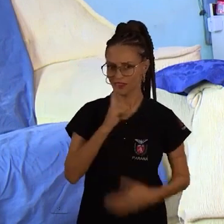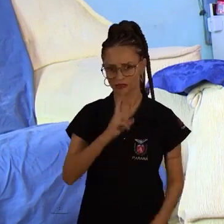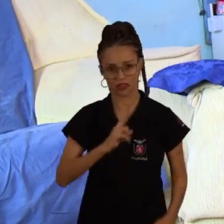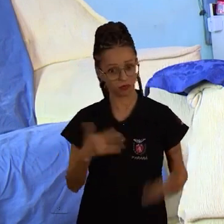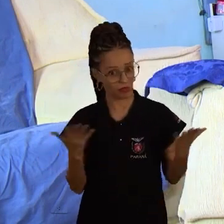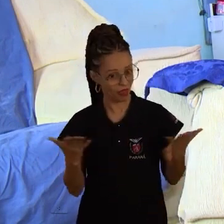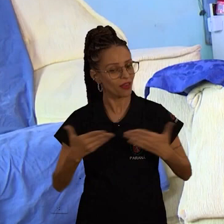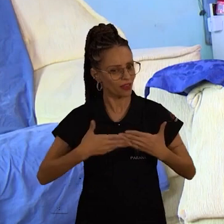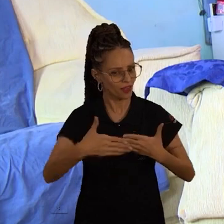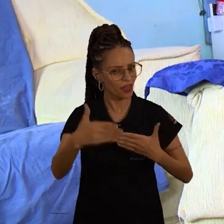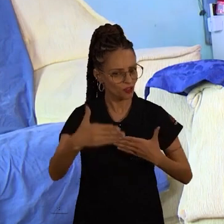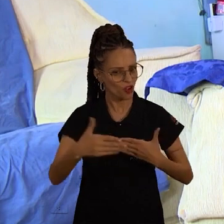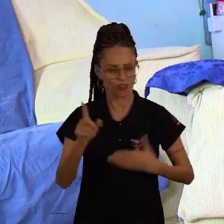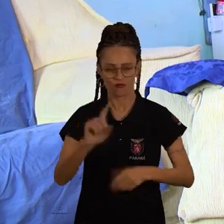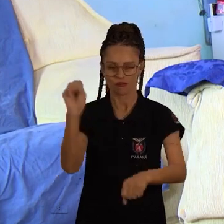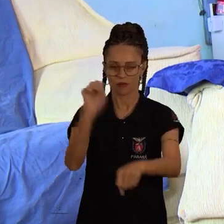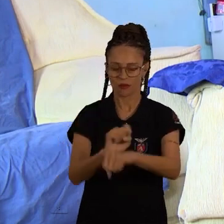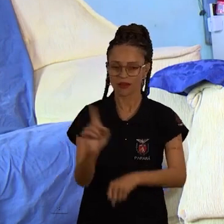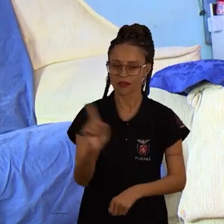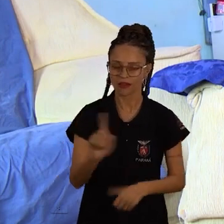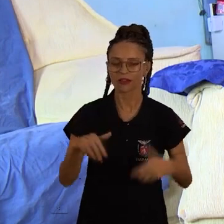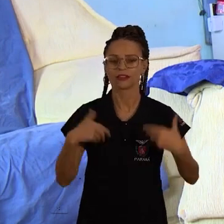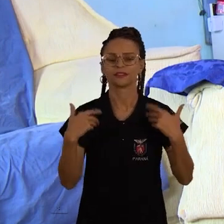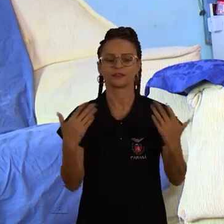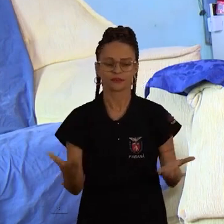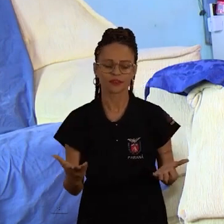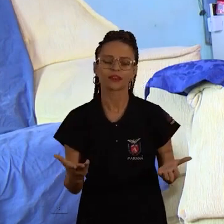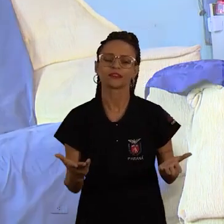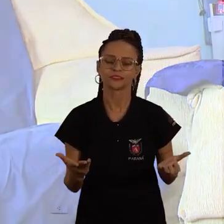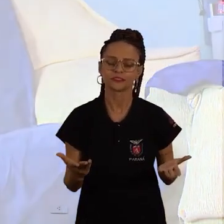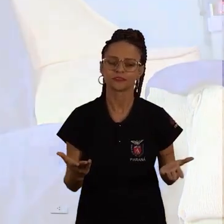né? Falei, agora que não vou parar, né? E aí,